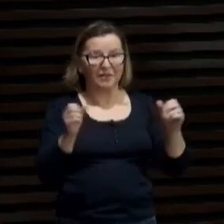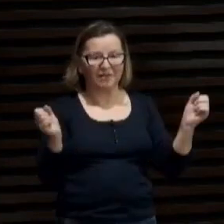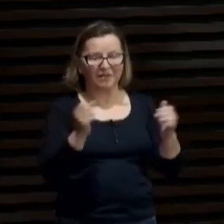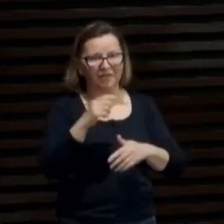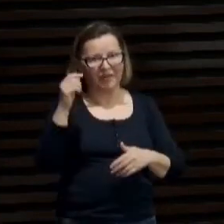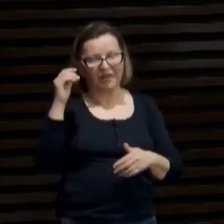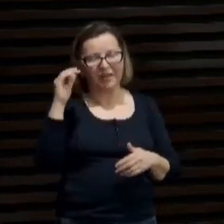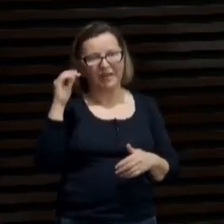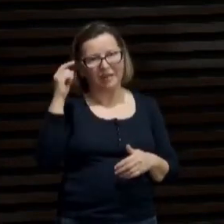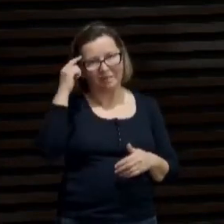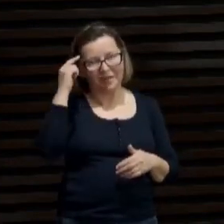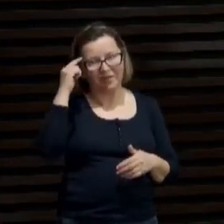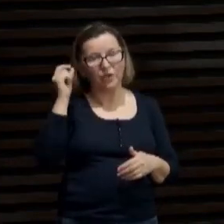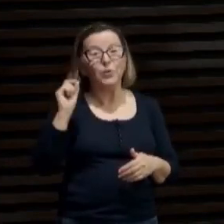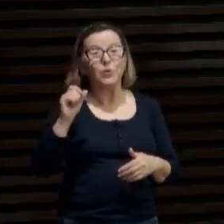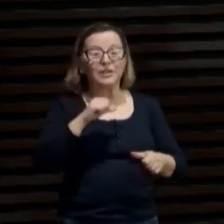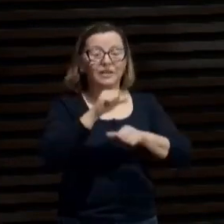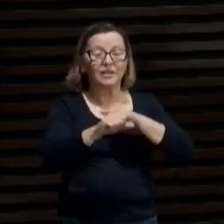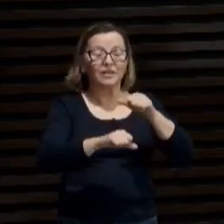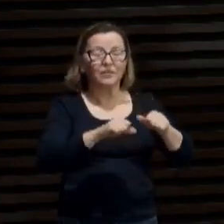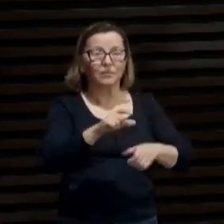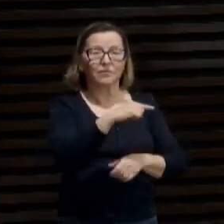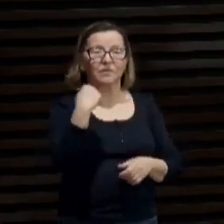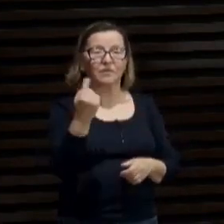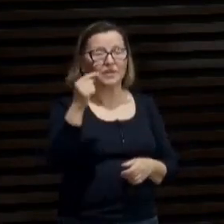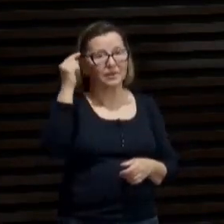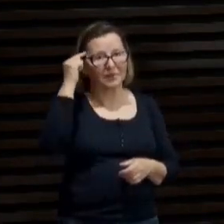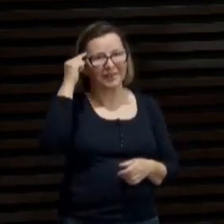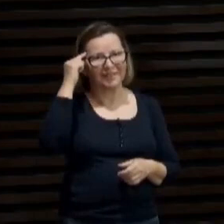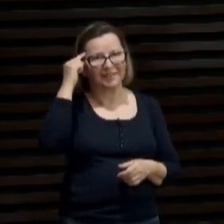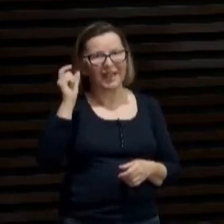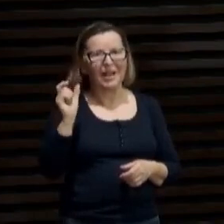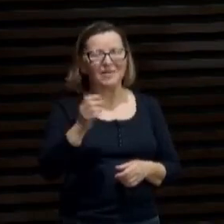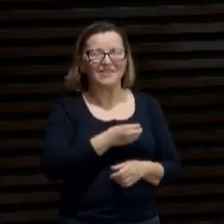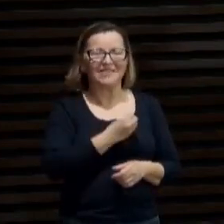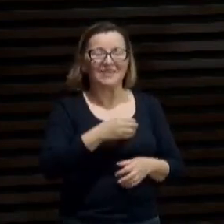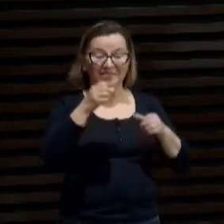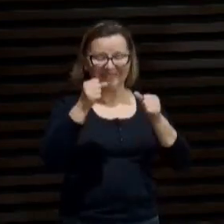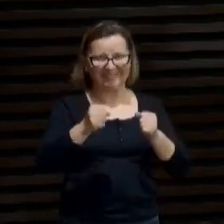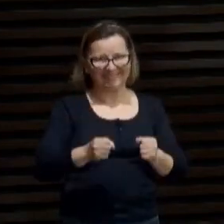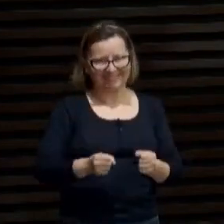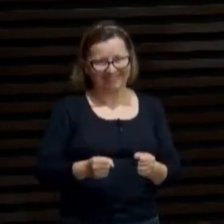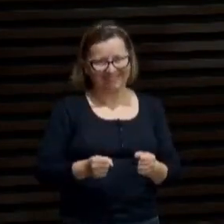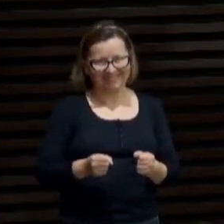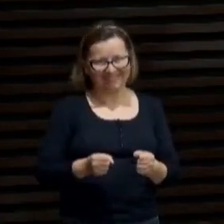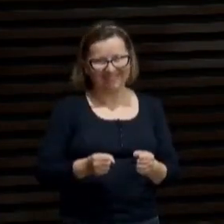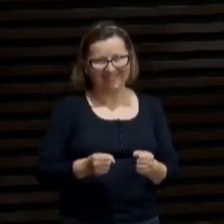O que renova a mente, meus amados? O que transforma a palavra viva e eficaz?